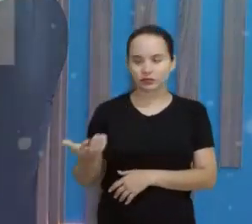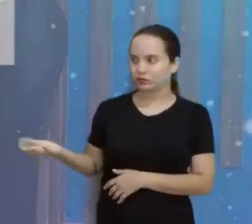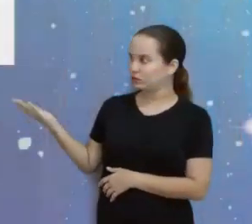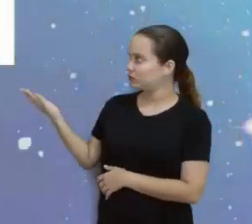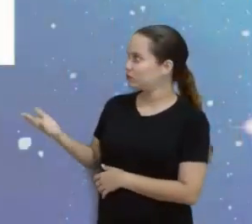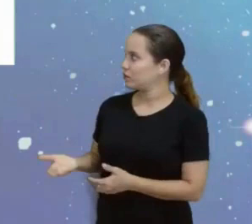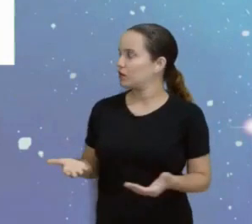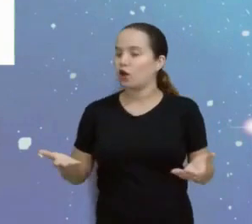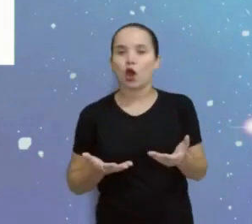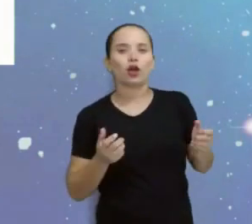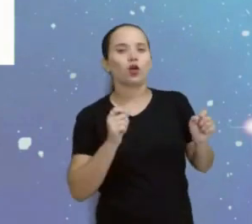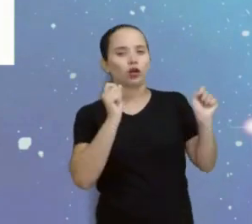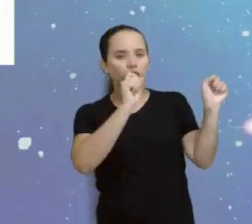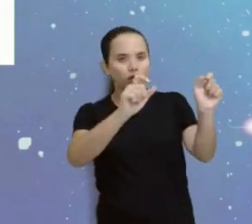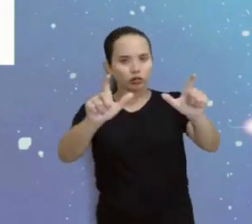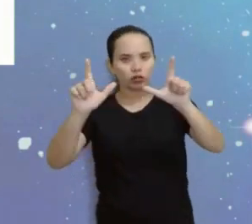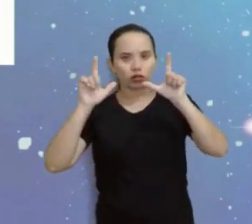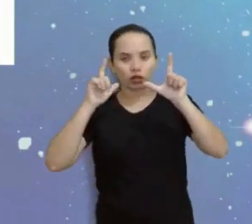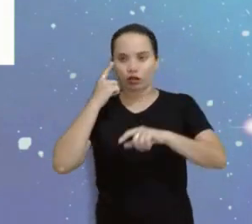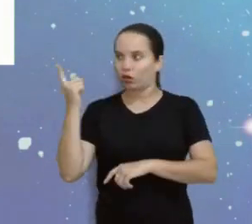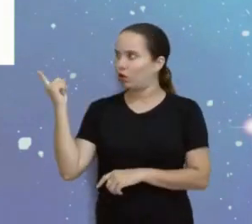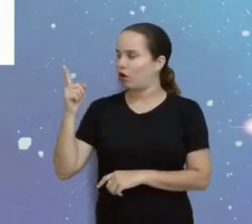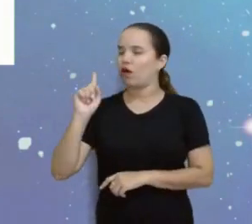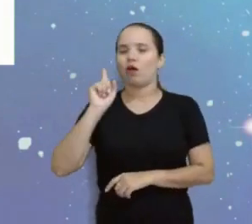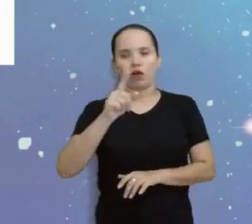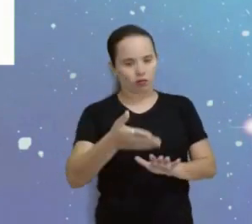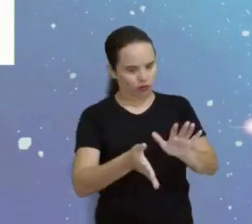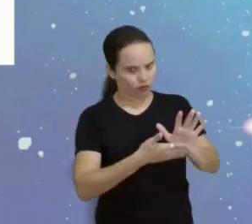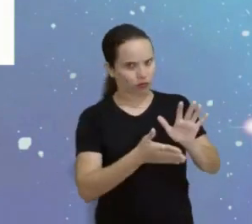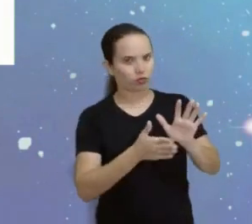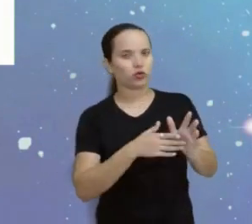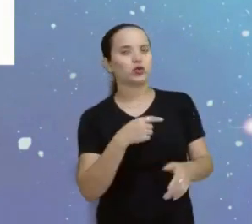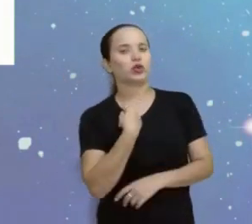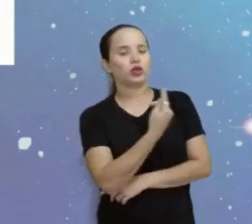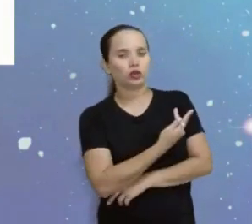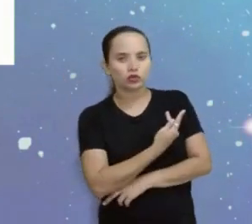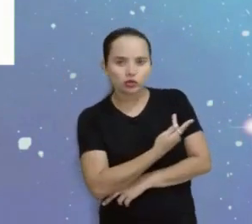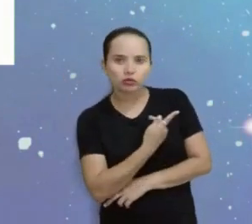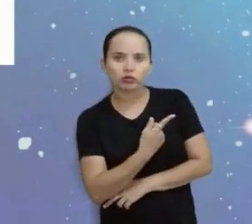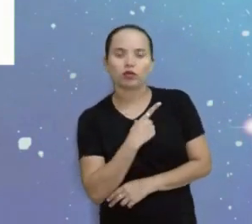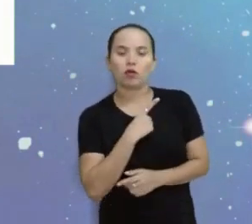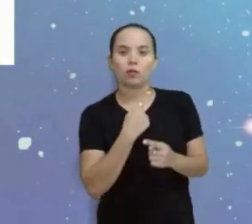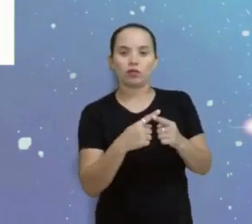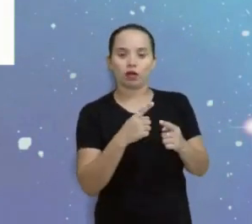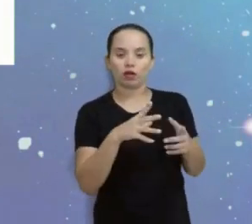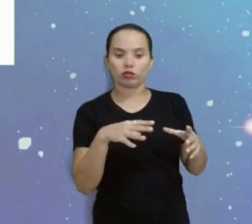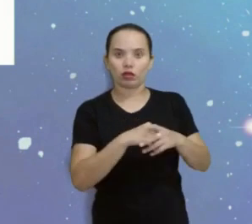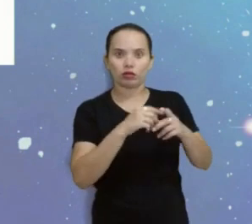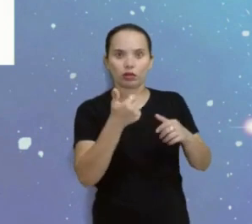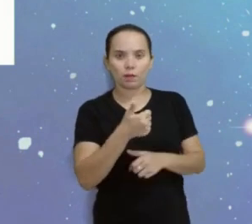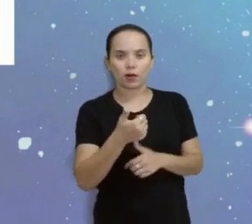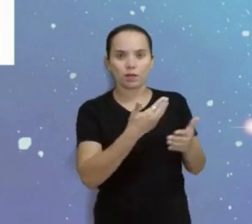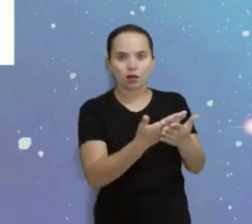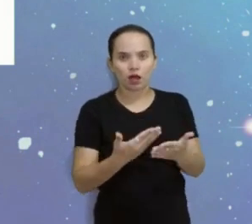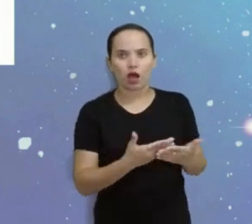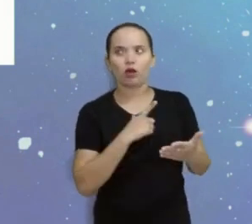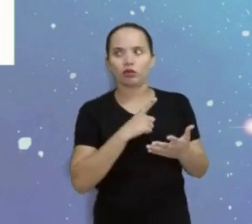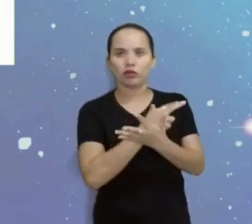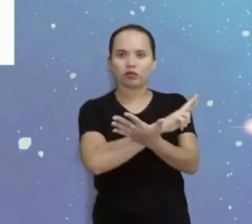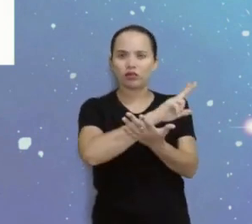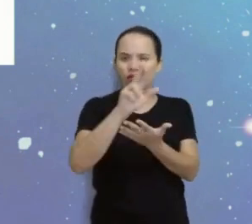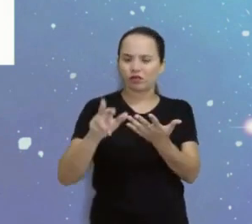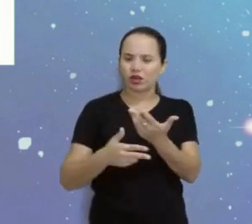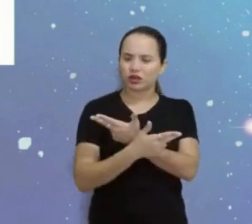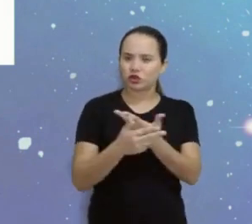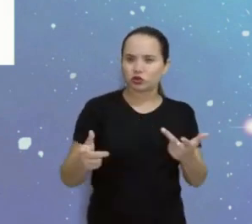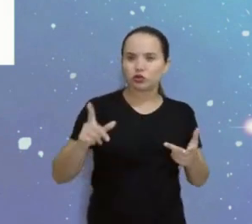dá uma olhadinha na tela aí. Foi algo que a gente propôs lá na primeira aula, mas na primeira aula, como foram muitas coisas, né, Carla? A gente tem o